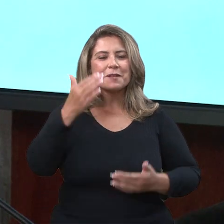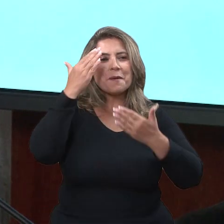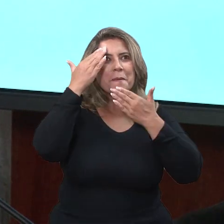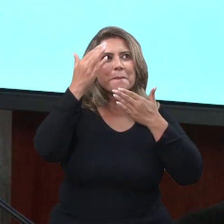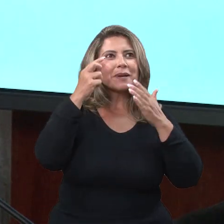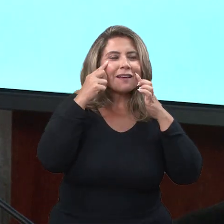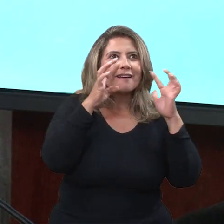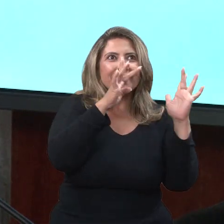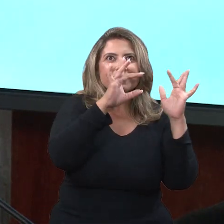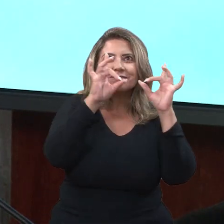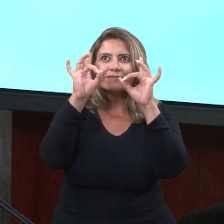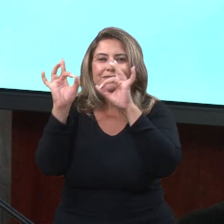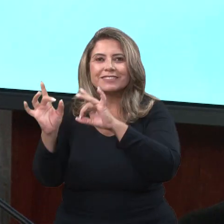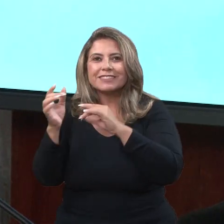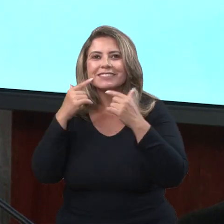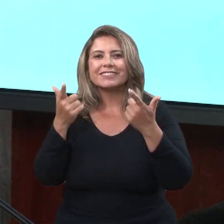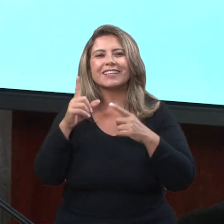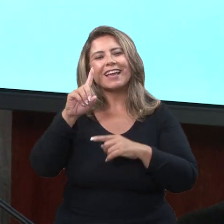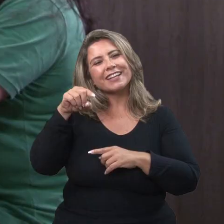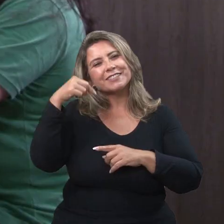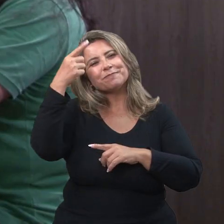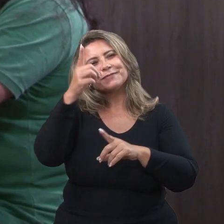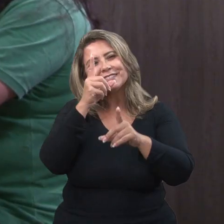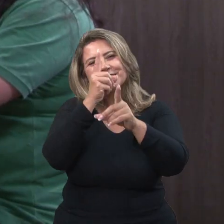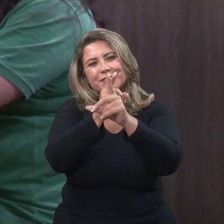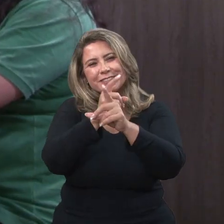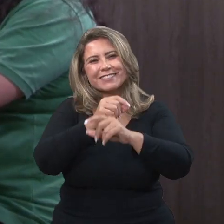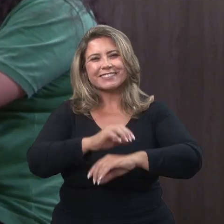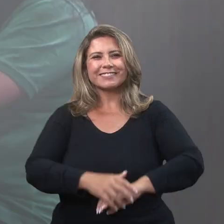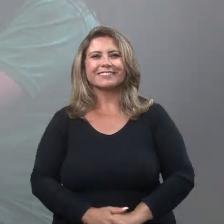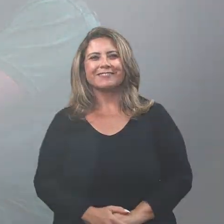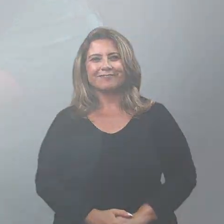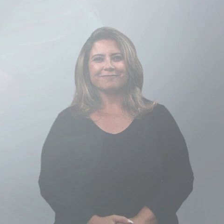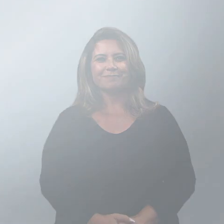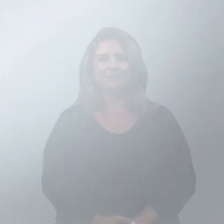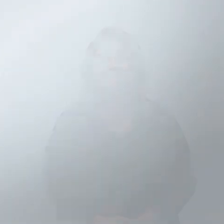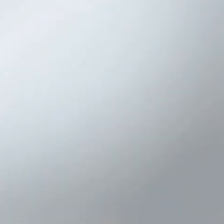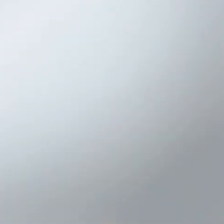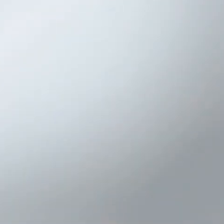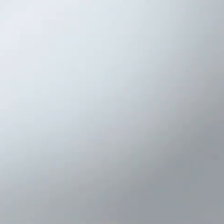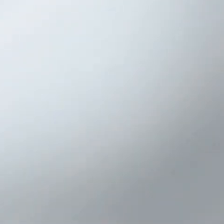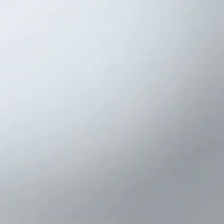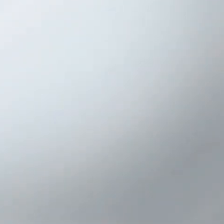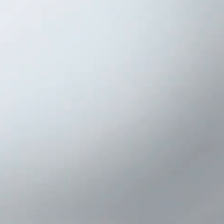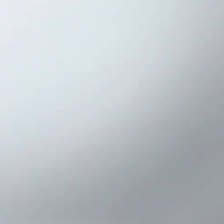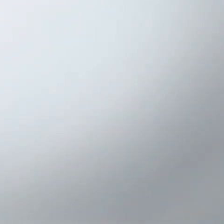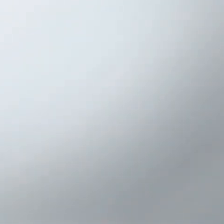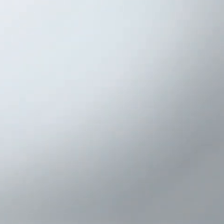aqui, e até mais.